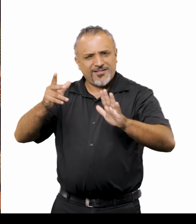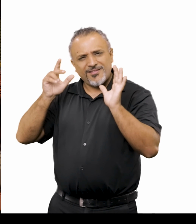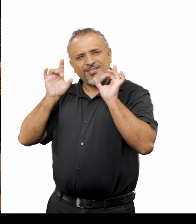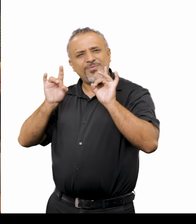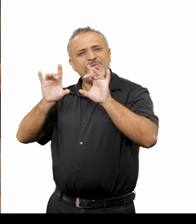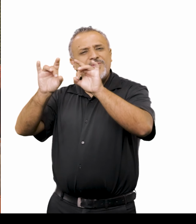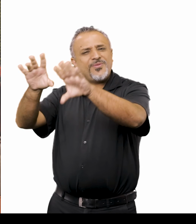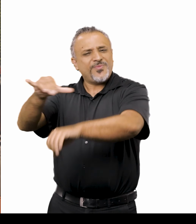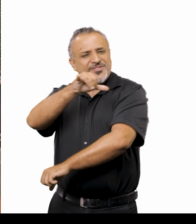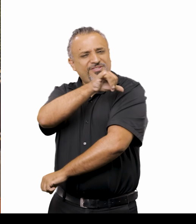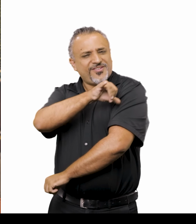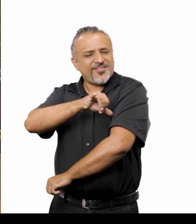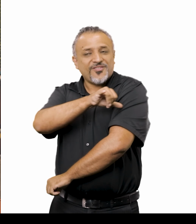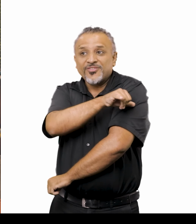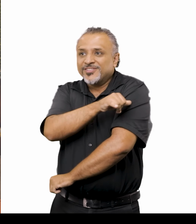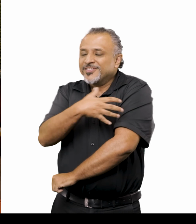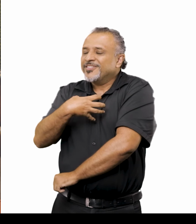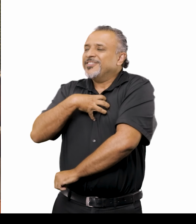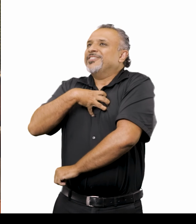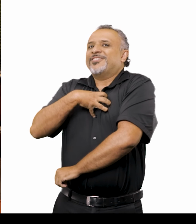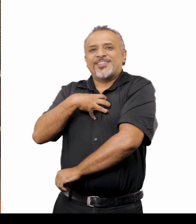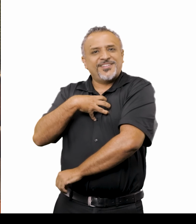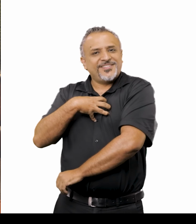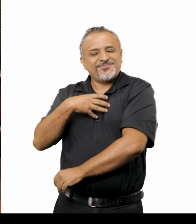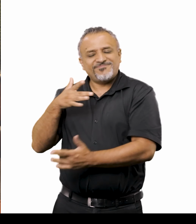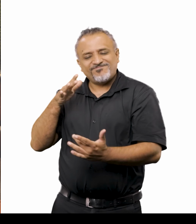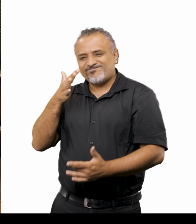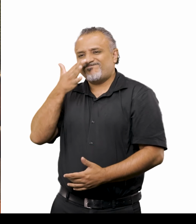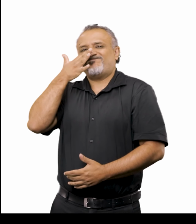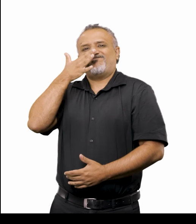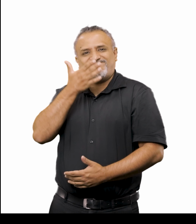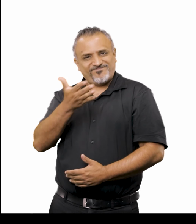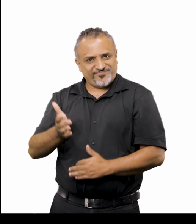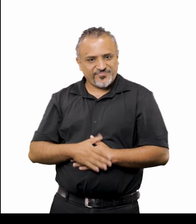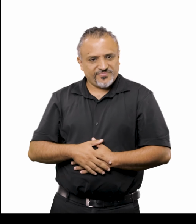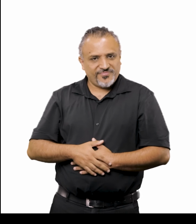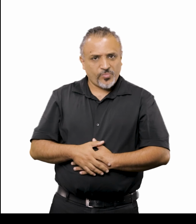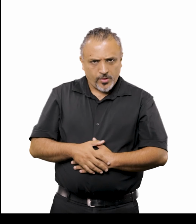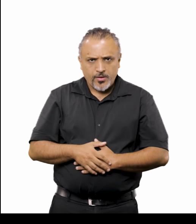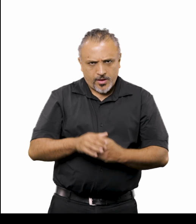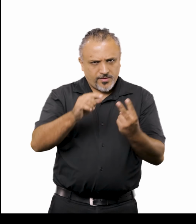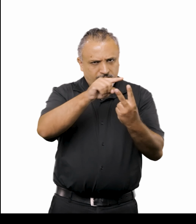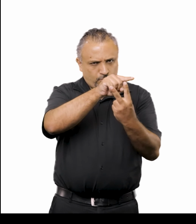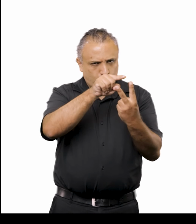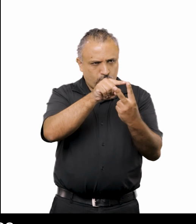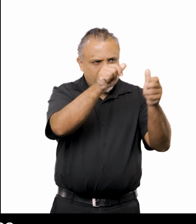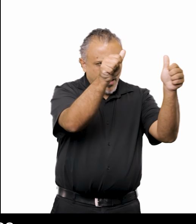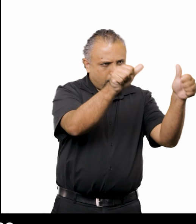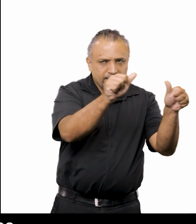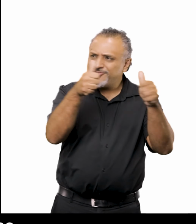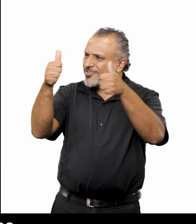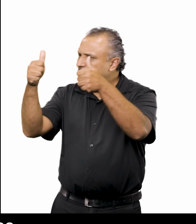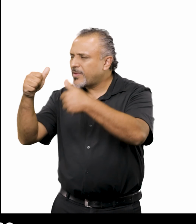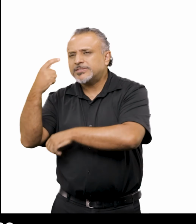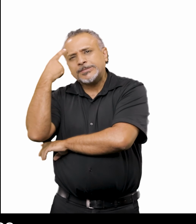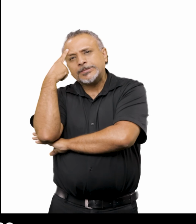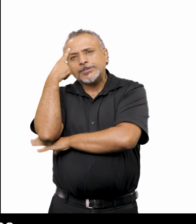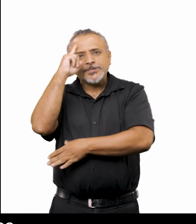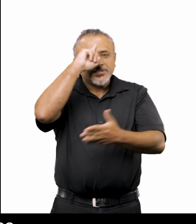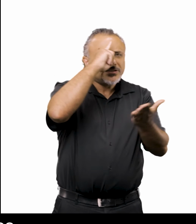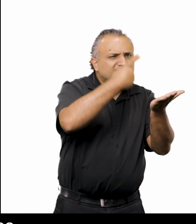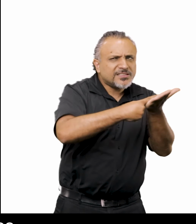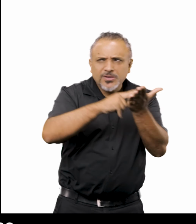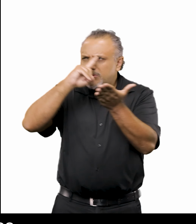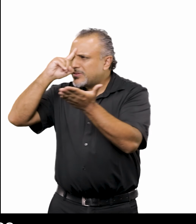urbana, especialmente a carioca, a que o artista era tanto afeiçoado. Olhando para as 2 imagens, podemos acompanhar algumas